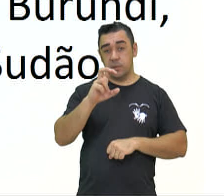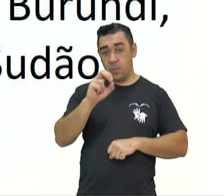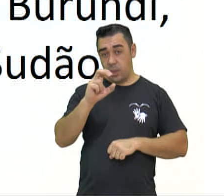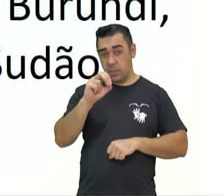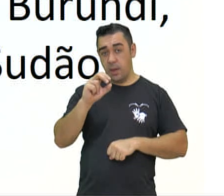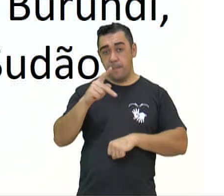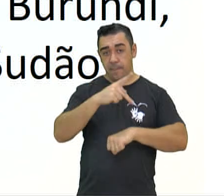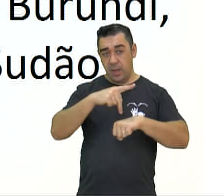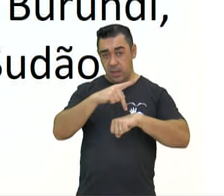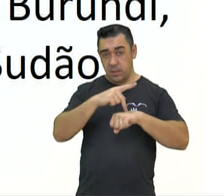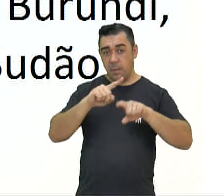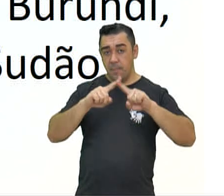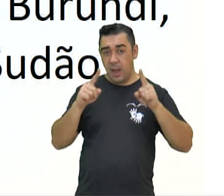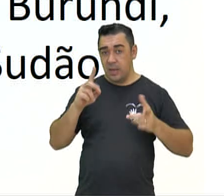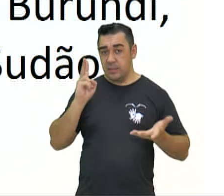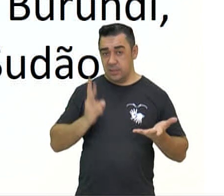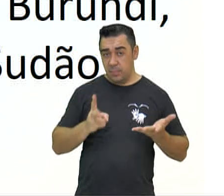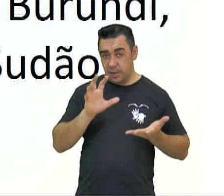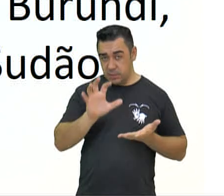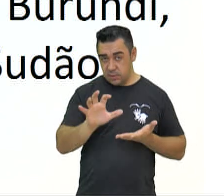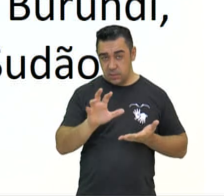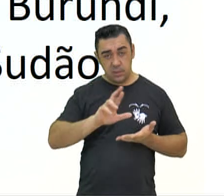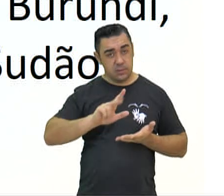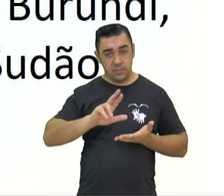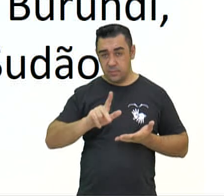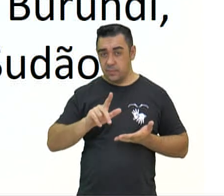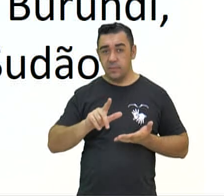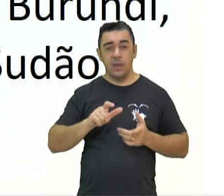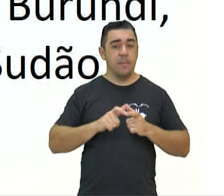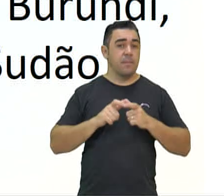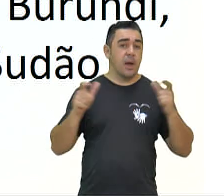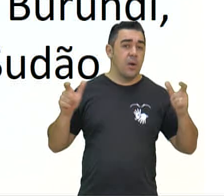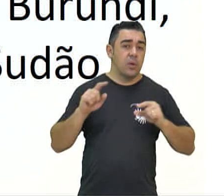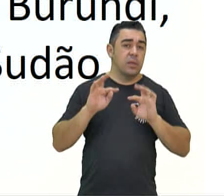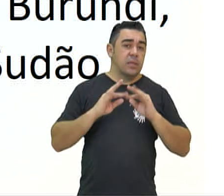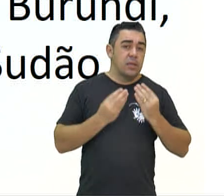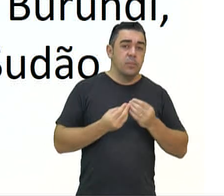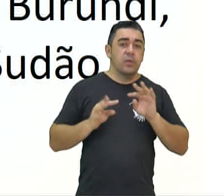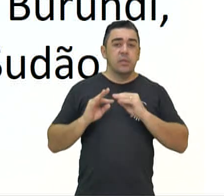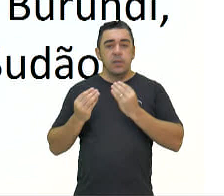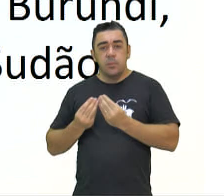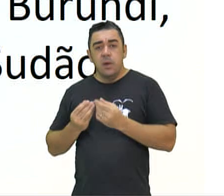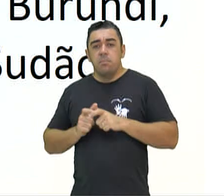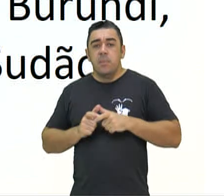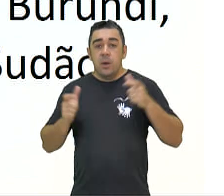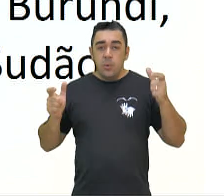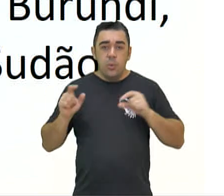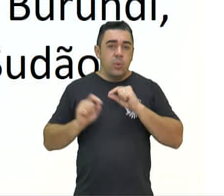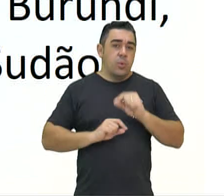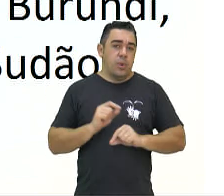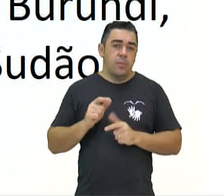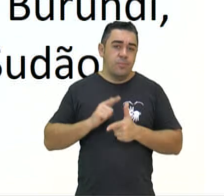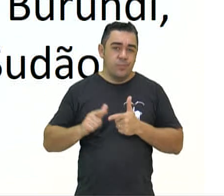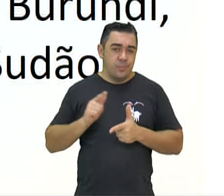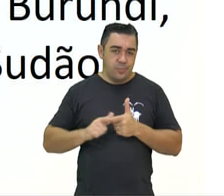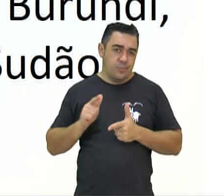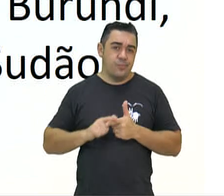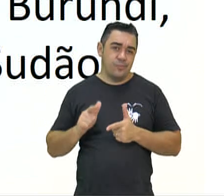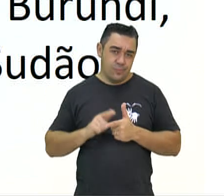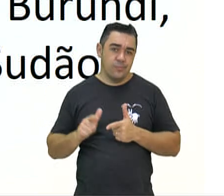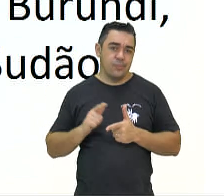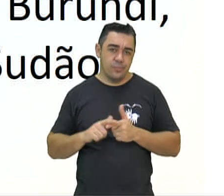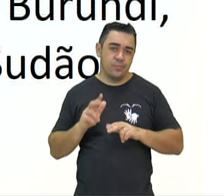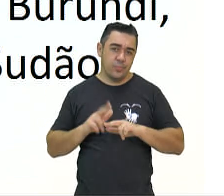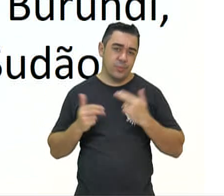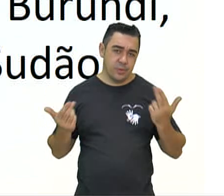sempre foi assim. Milhares de tribos, praticamente, quase, existiu mais